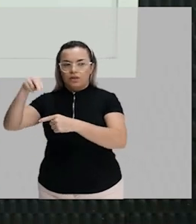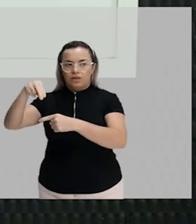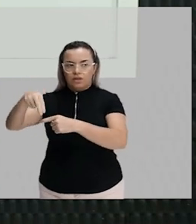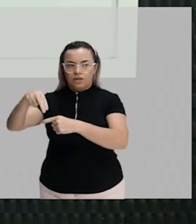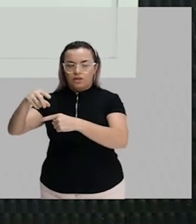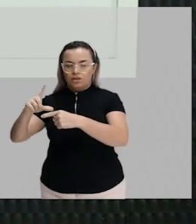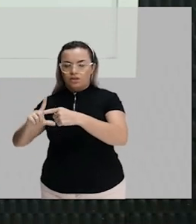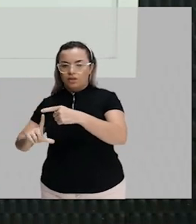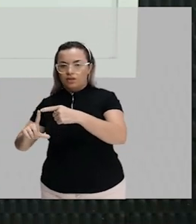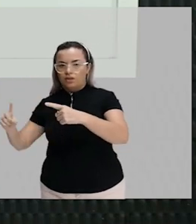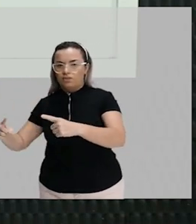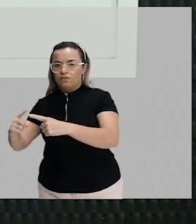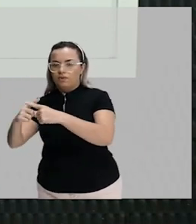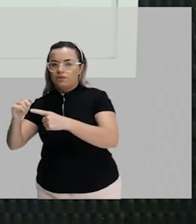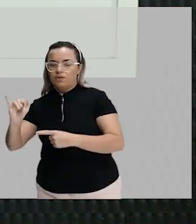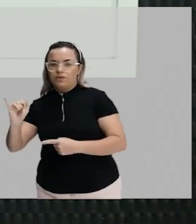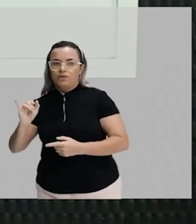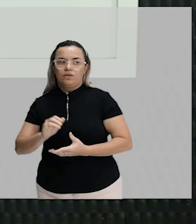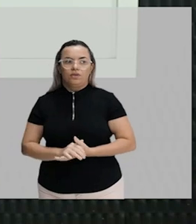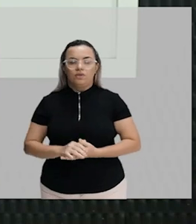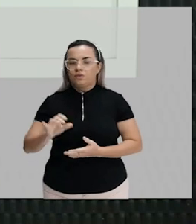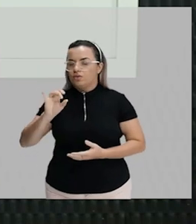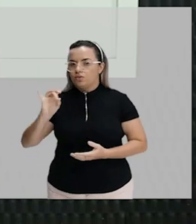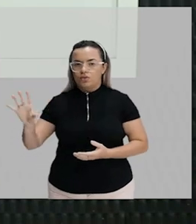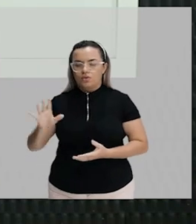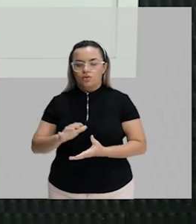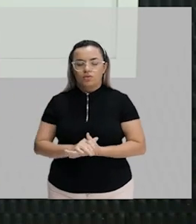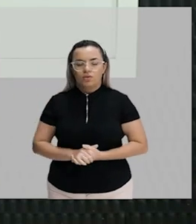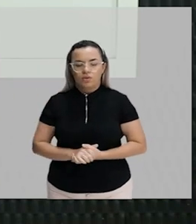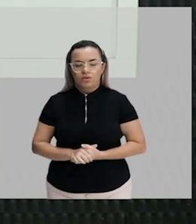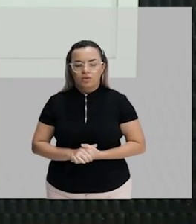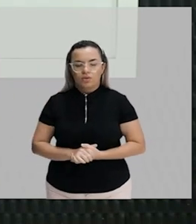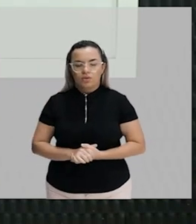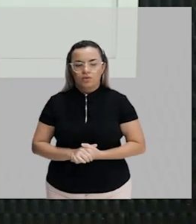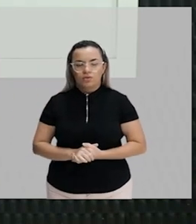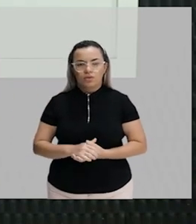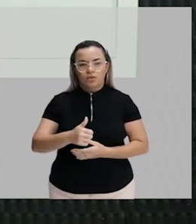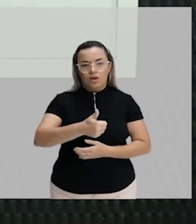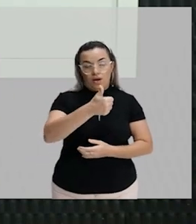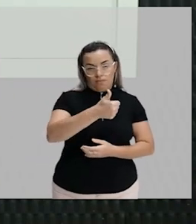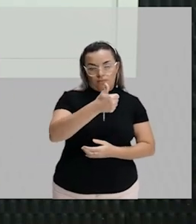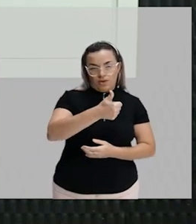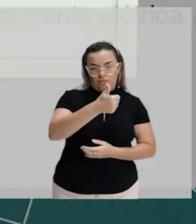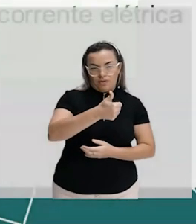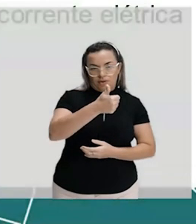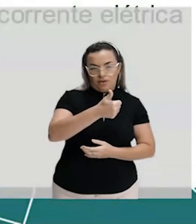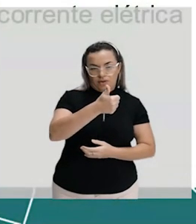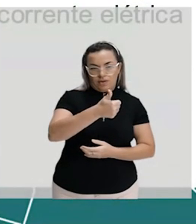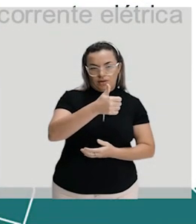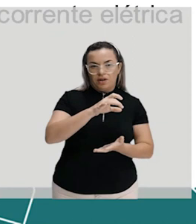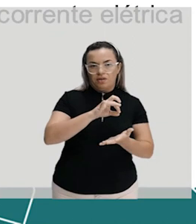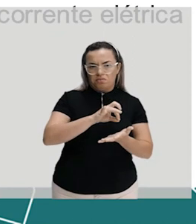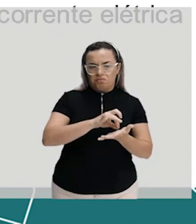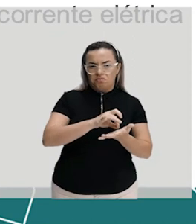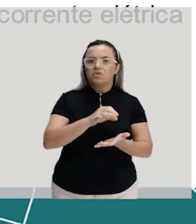ao número de voltas por comprimento do solenóide Então tá correto a primeira Então a primeira é verdadeira